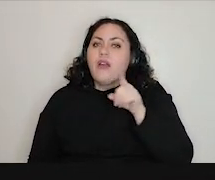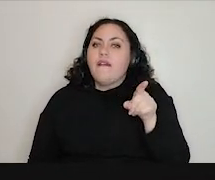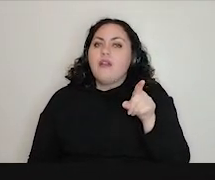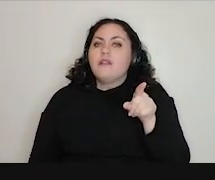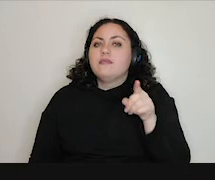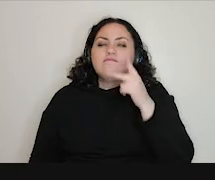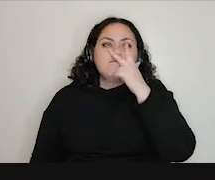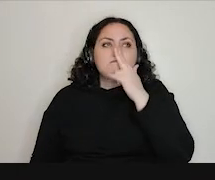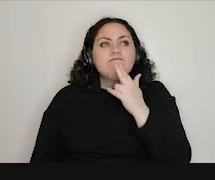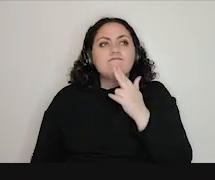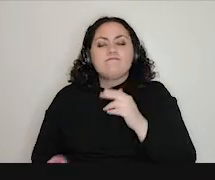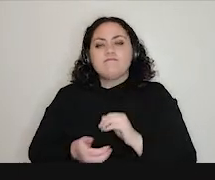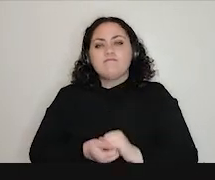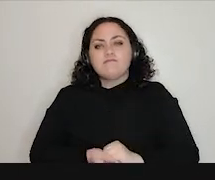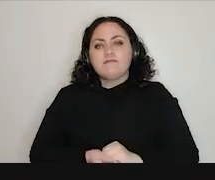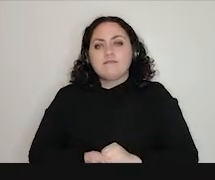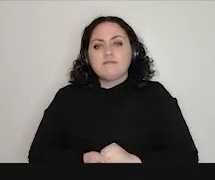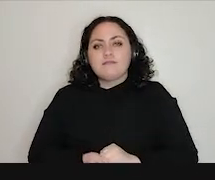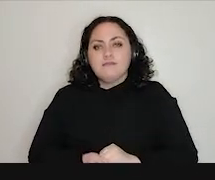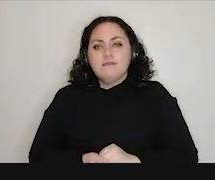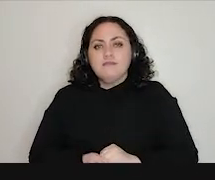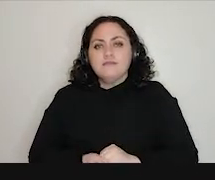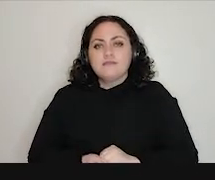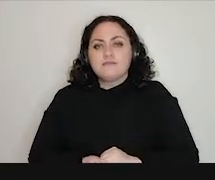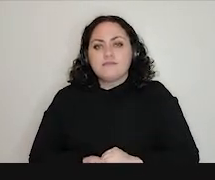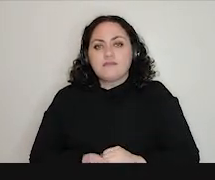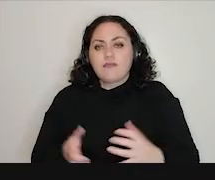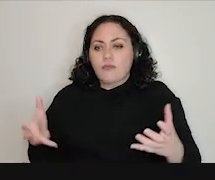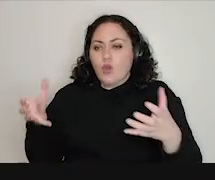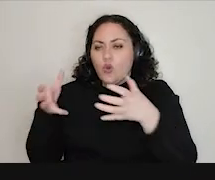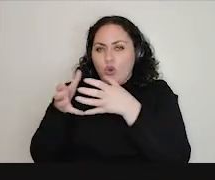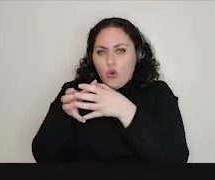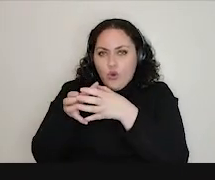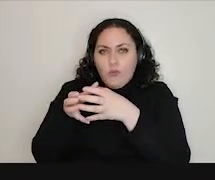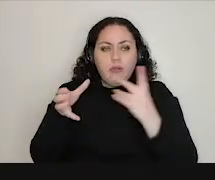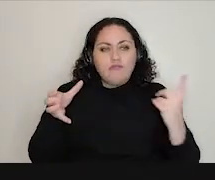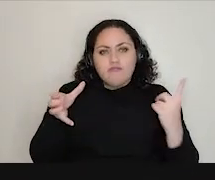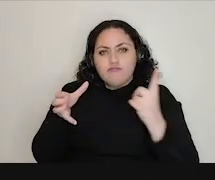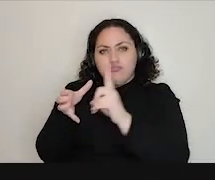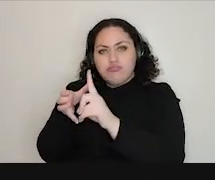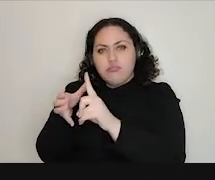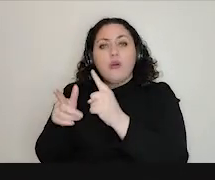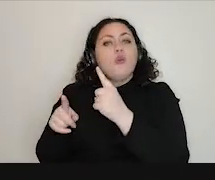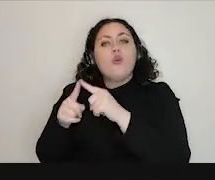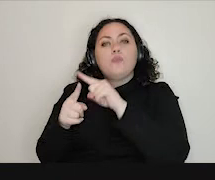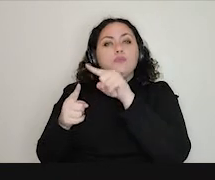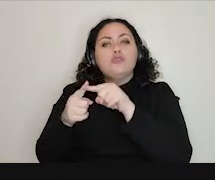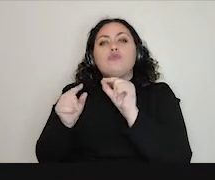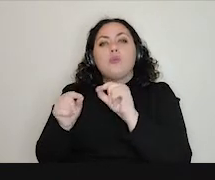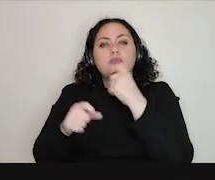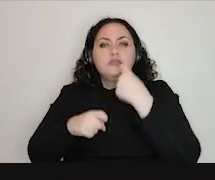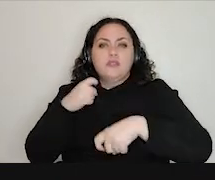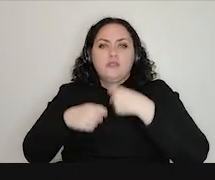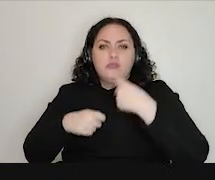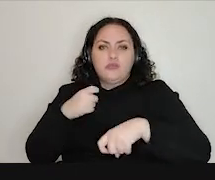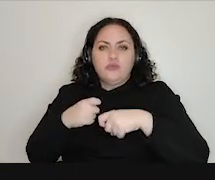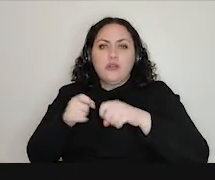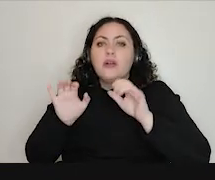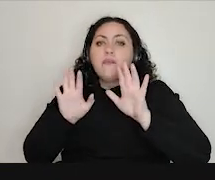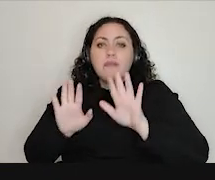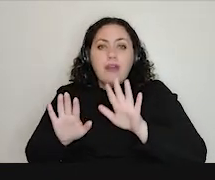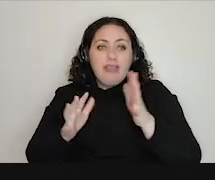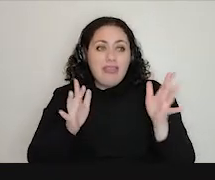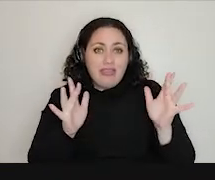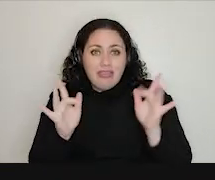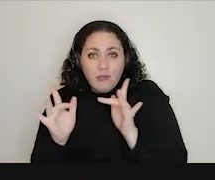só é inserido em determinados grupos para o sexo, né, mas ele não serve para namoro, por